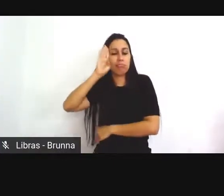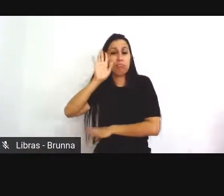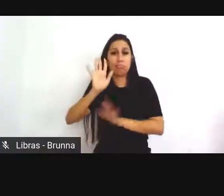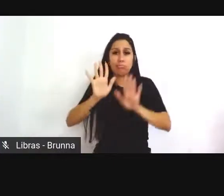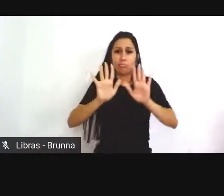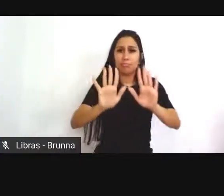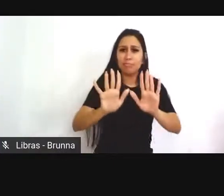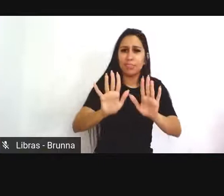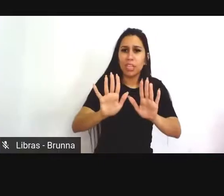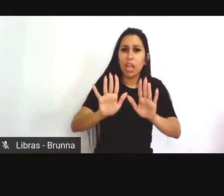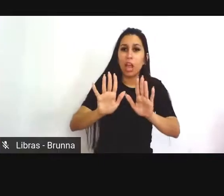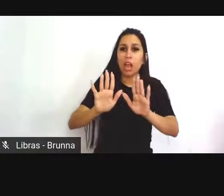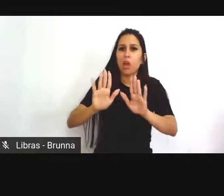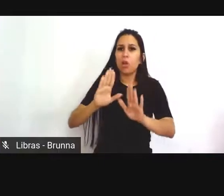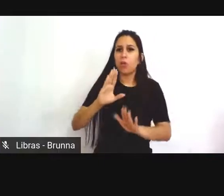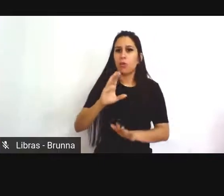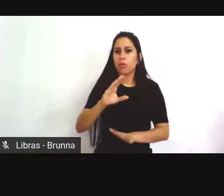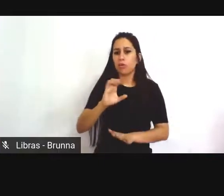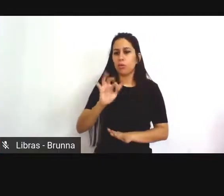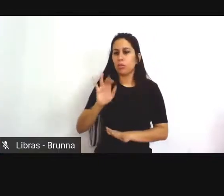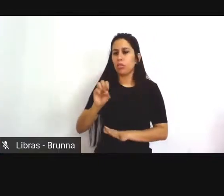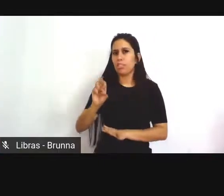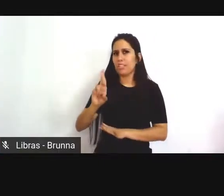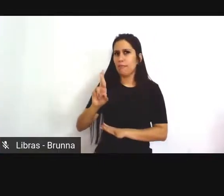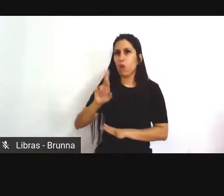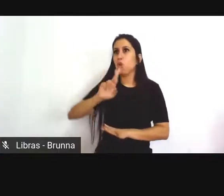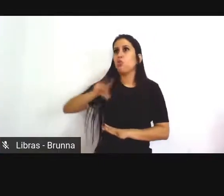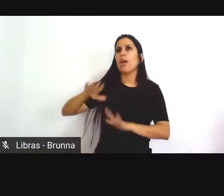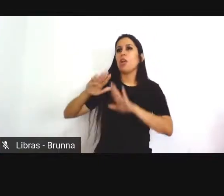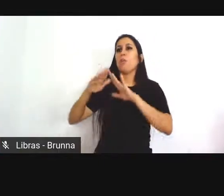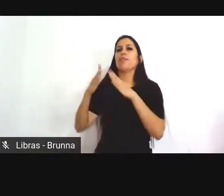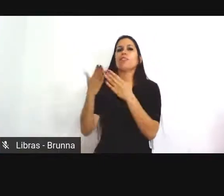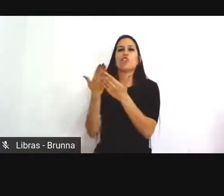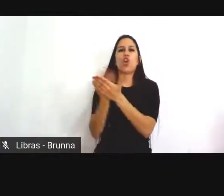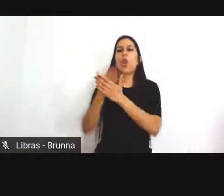escola profissionalizante, não é